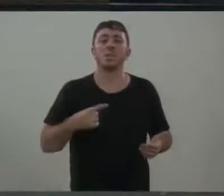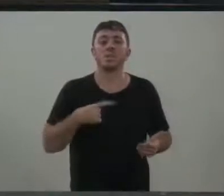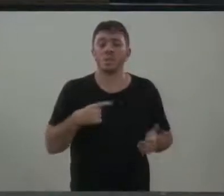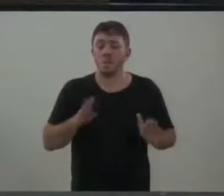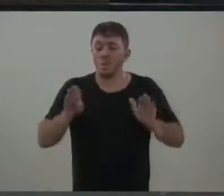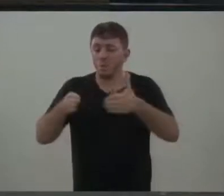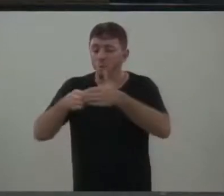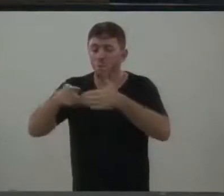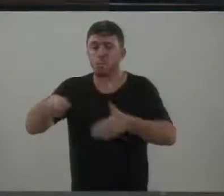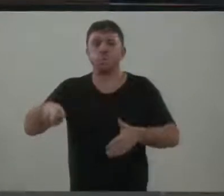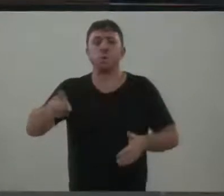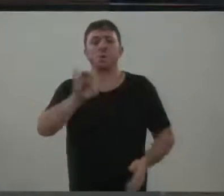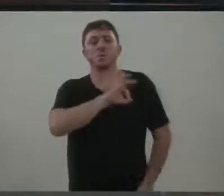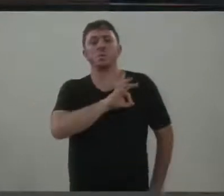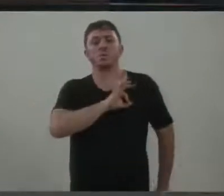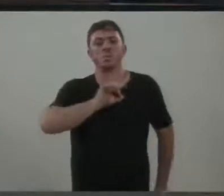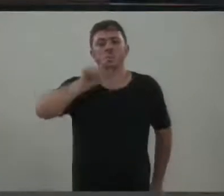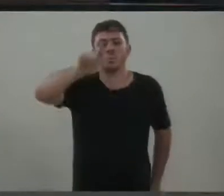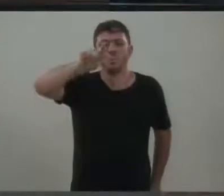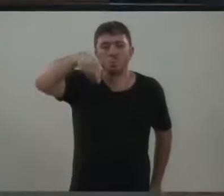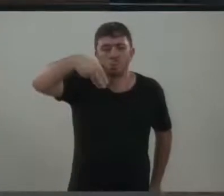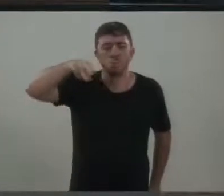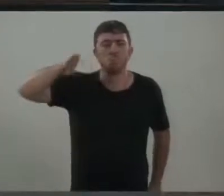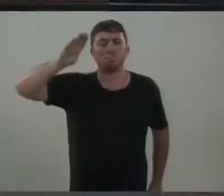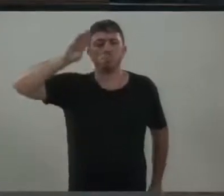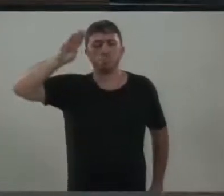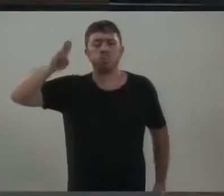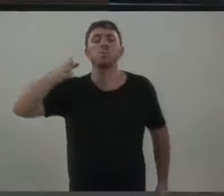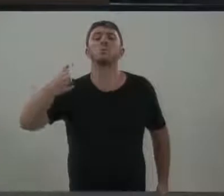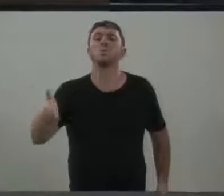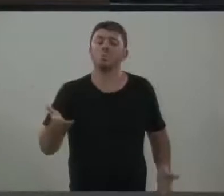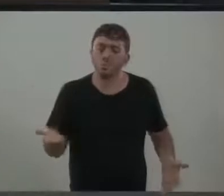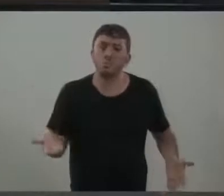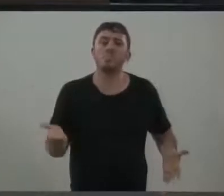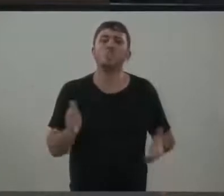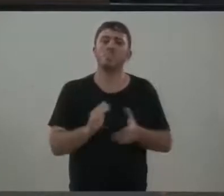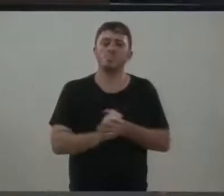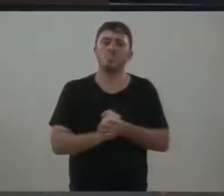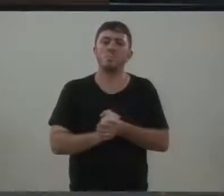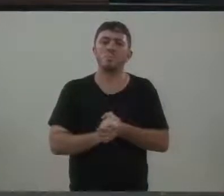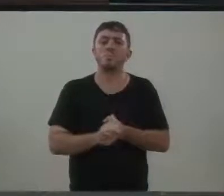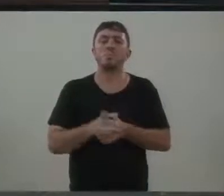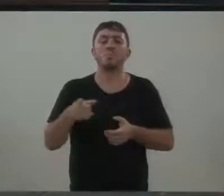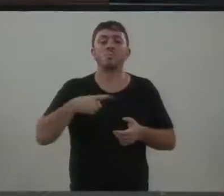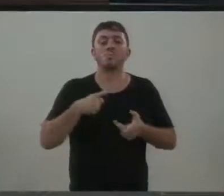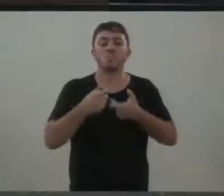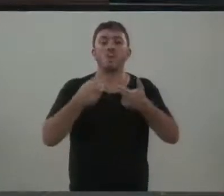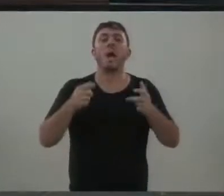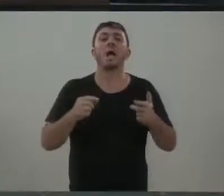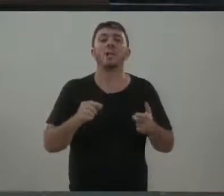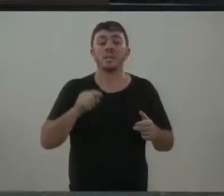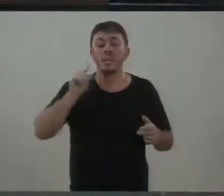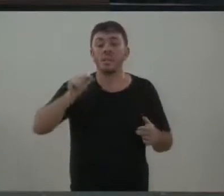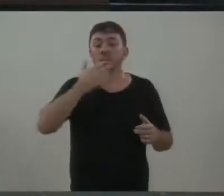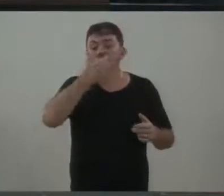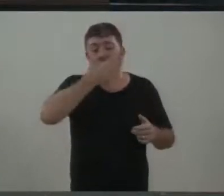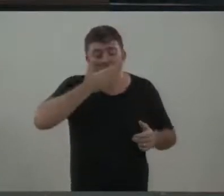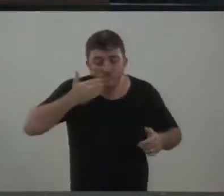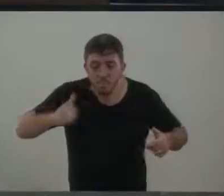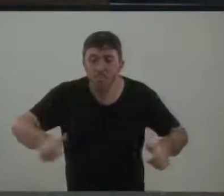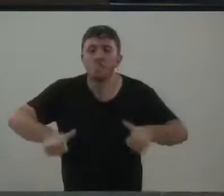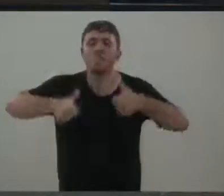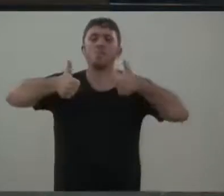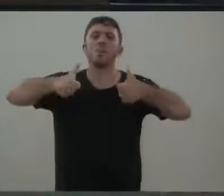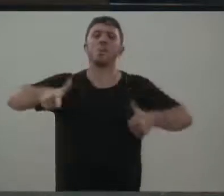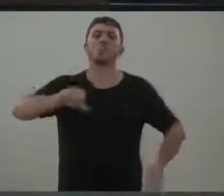Vossa Excelência sabe muito bem o que eu falei e como as coisas acontecem lá dentro, é para melhorar a Guarda. A Guarda Municipal é